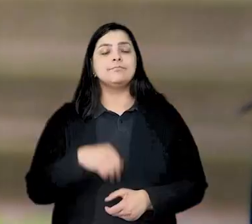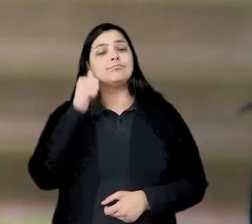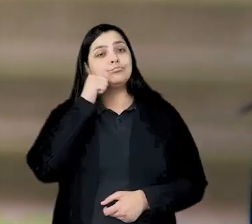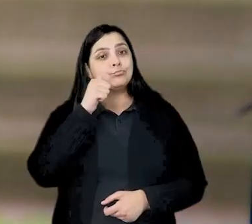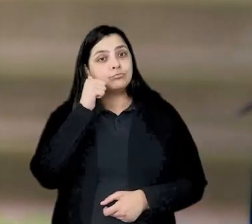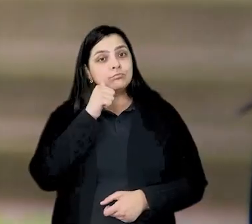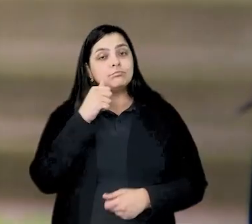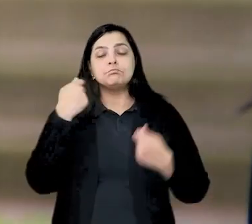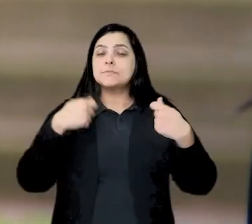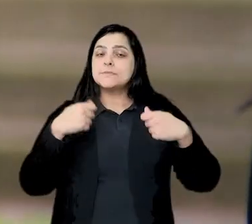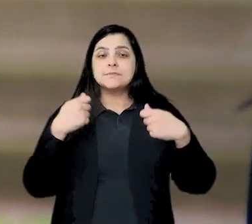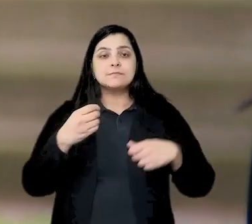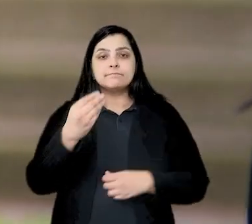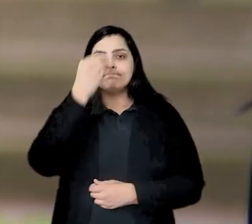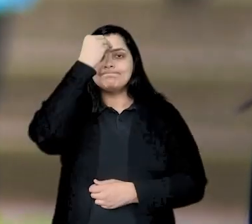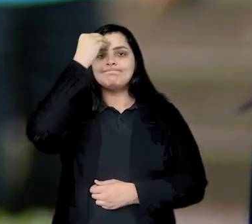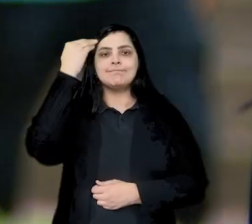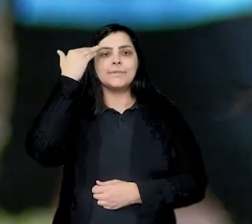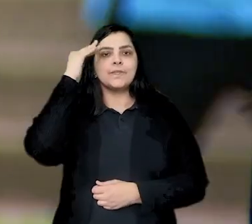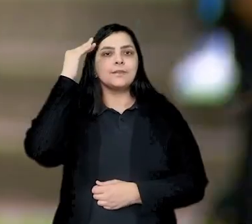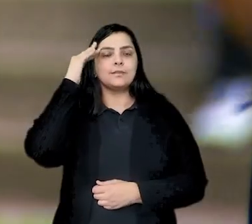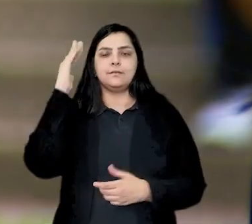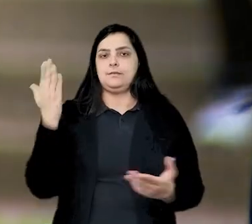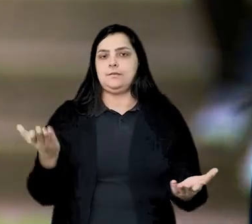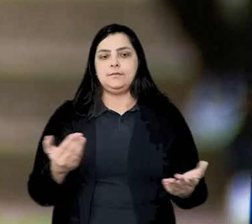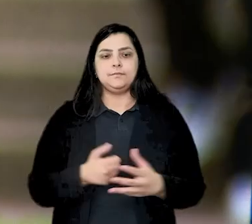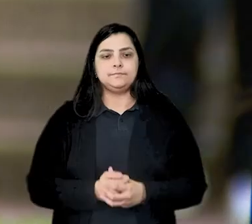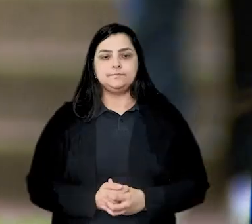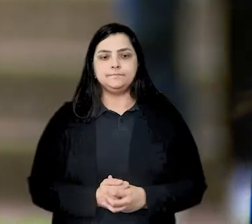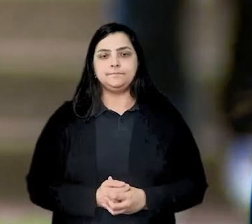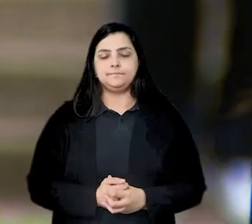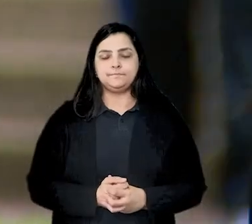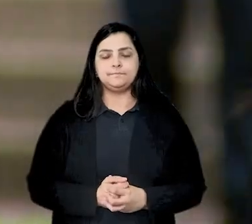A mulher precisa entender isso, que ela precisa